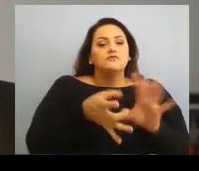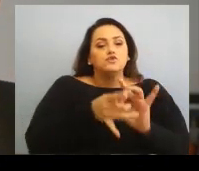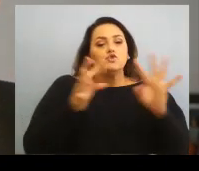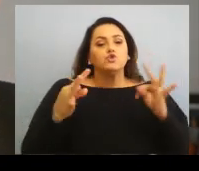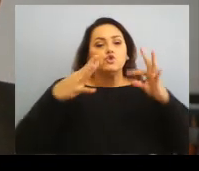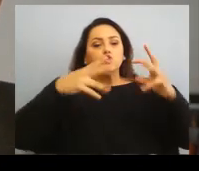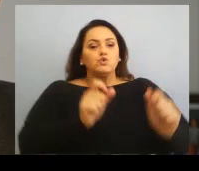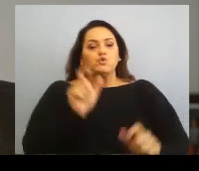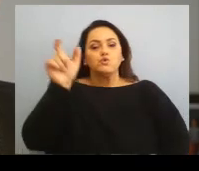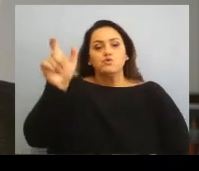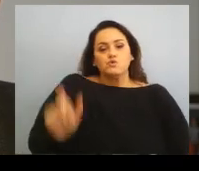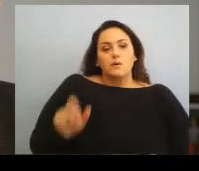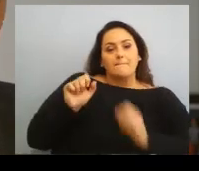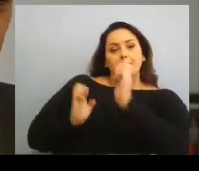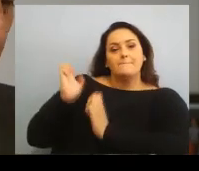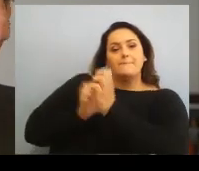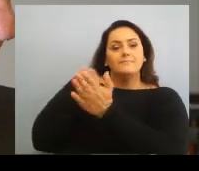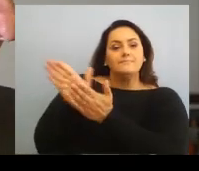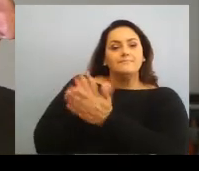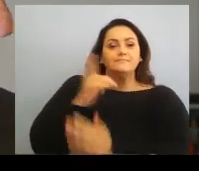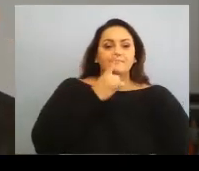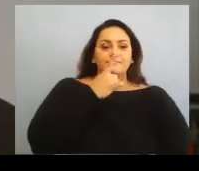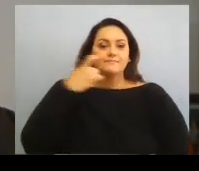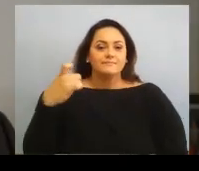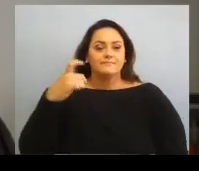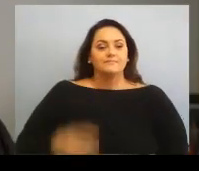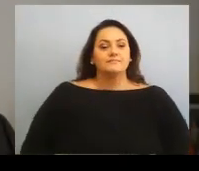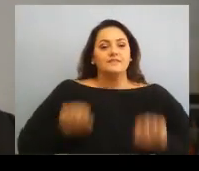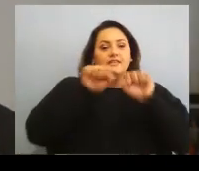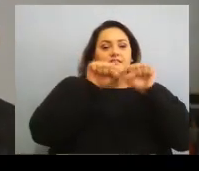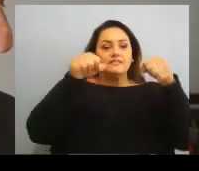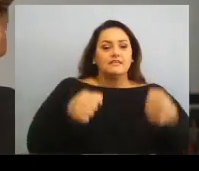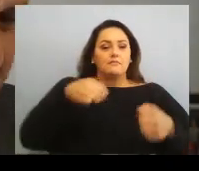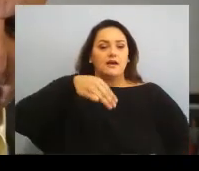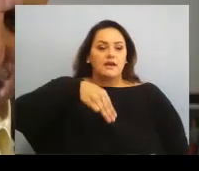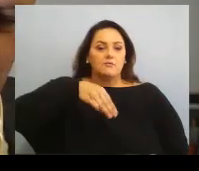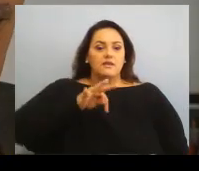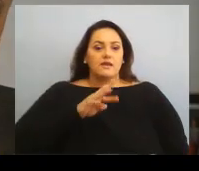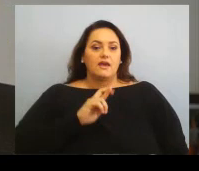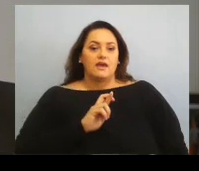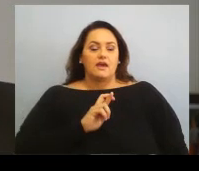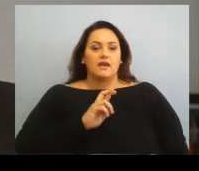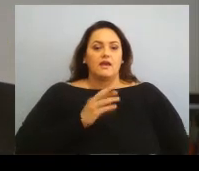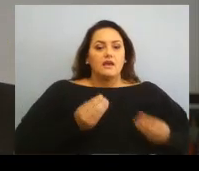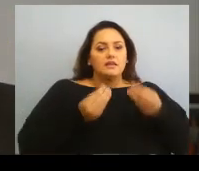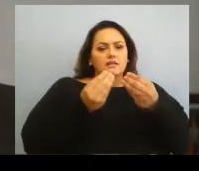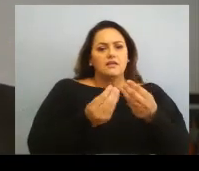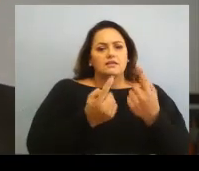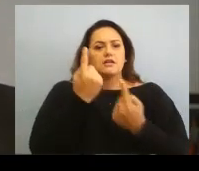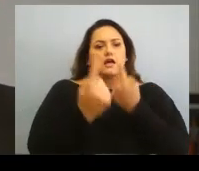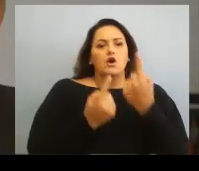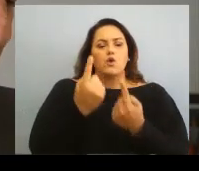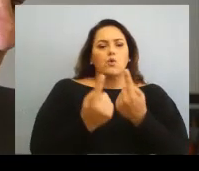usuários geradores de resíduos. Esse sistema MTR é um sistema que traz algumas